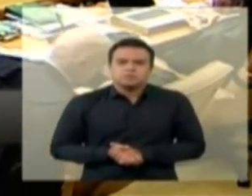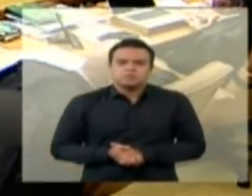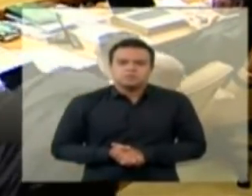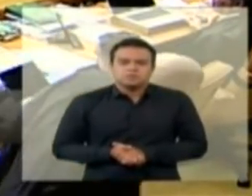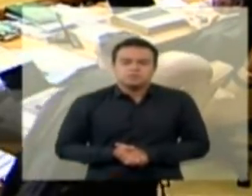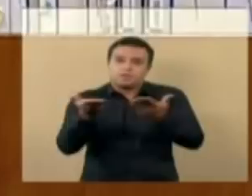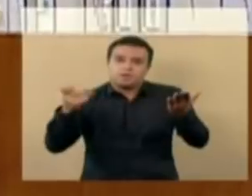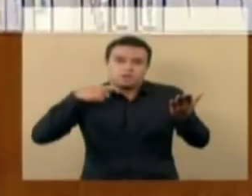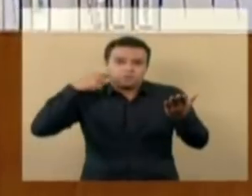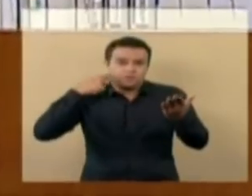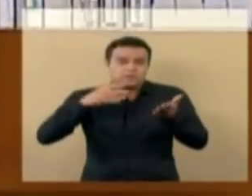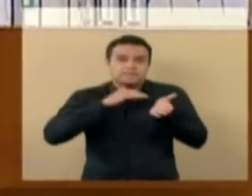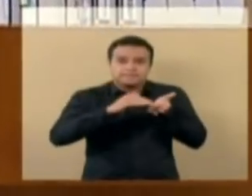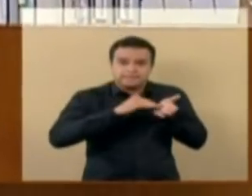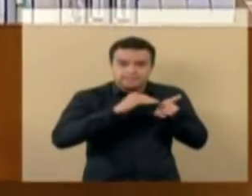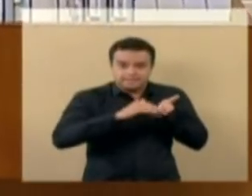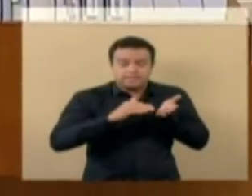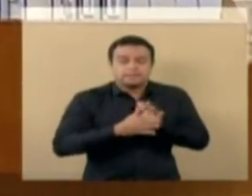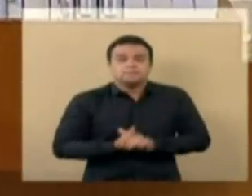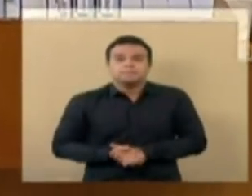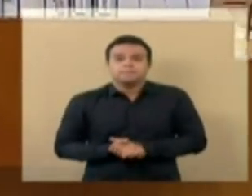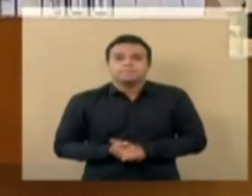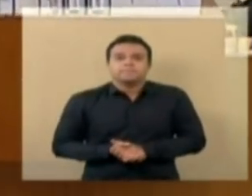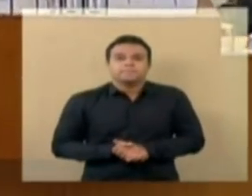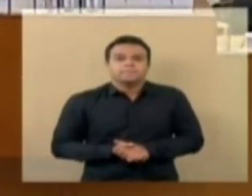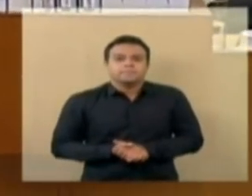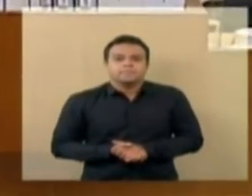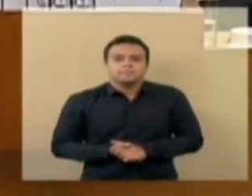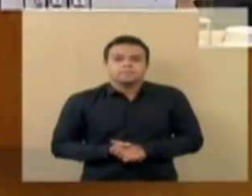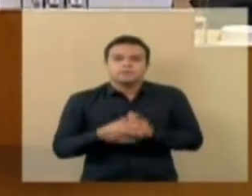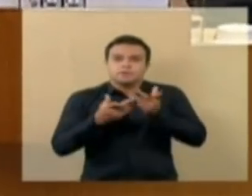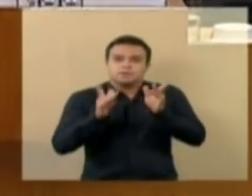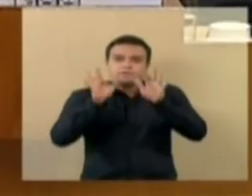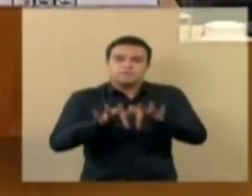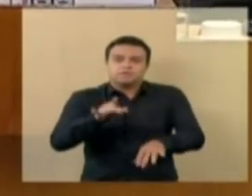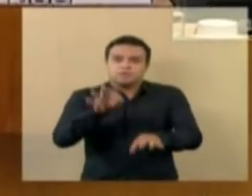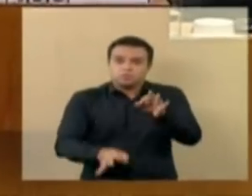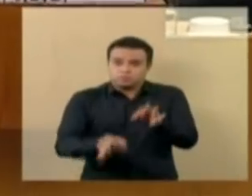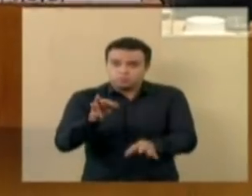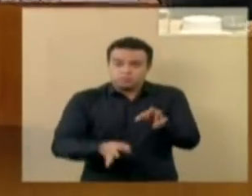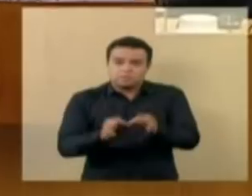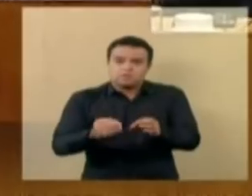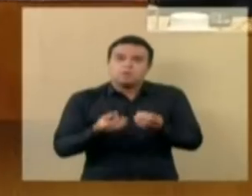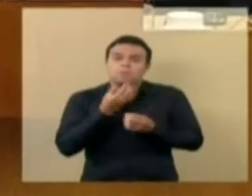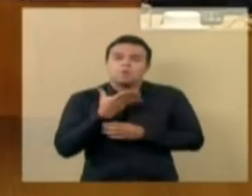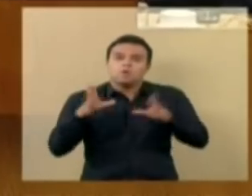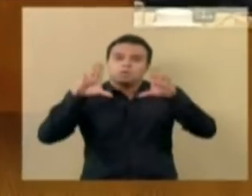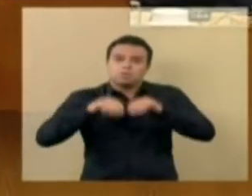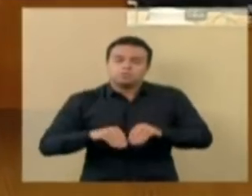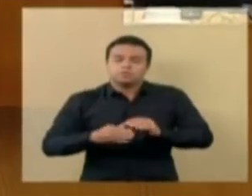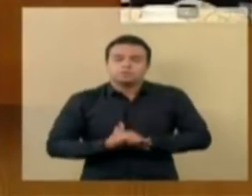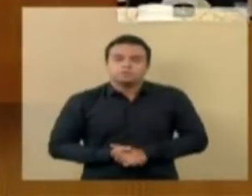do petista até que o plenário da corte julgue o pedido de habeas corpus preventivo apresentado pela defesa de lula o julgamento no supremo